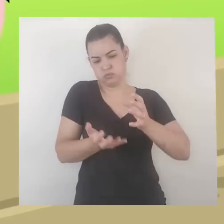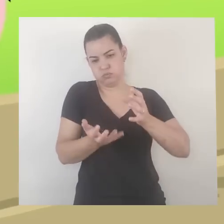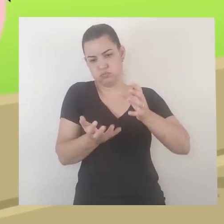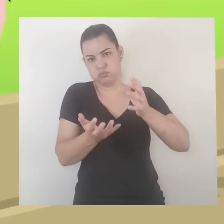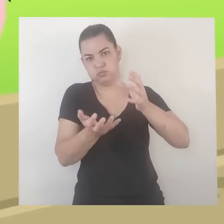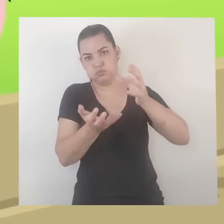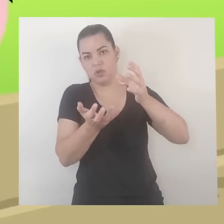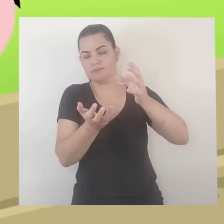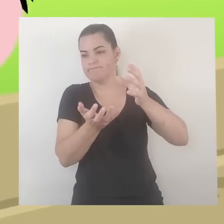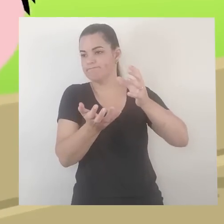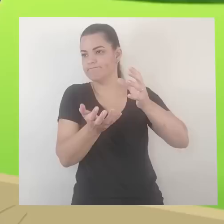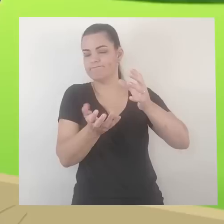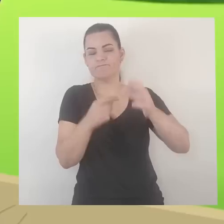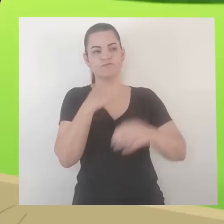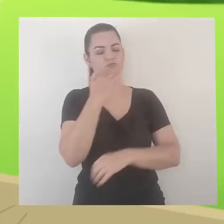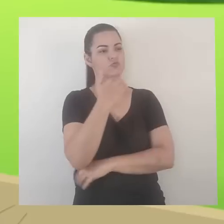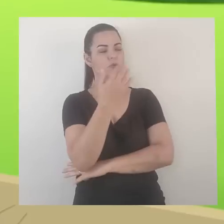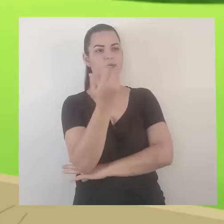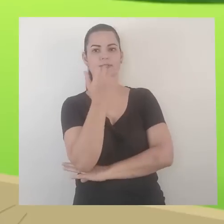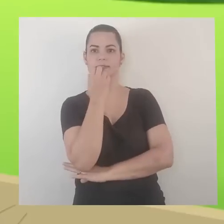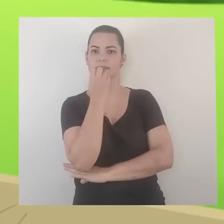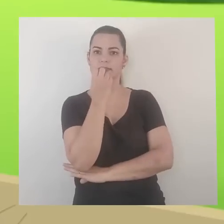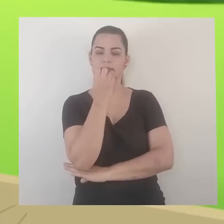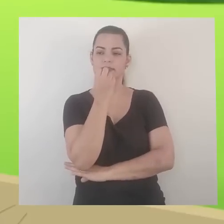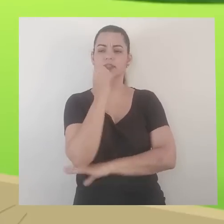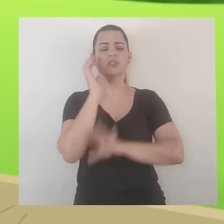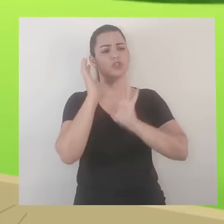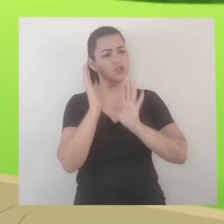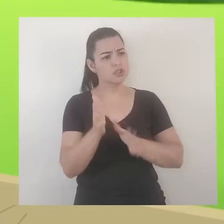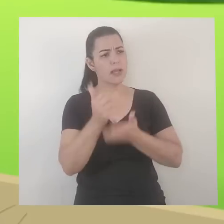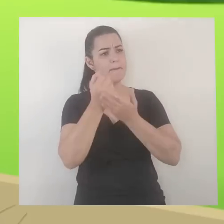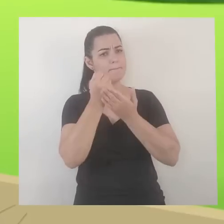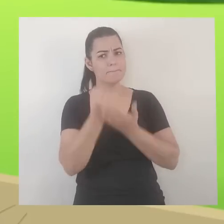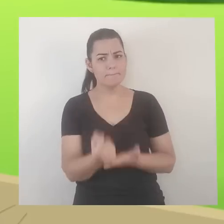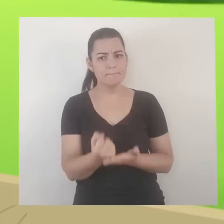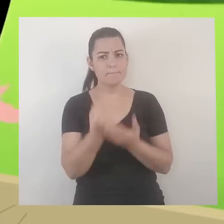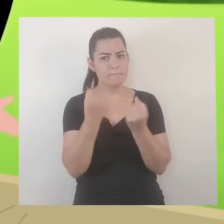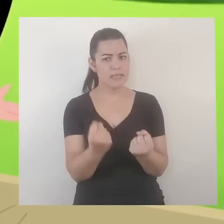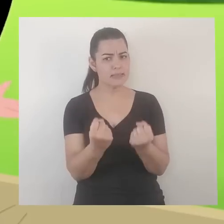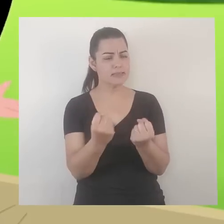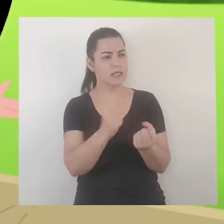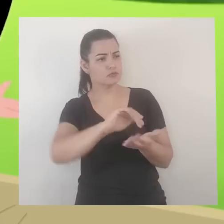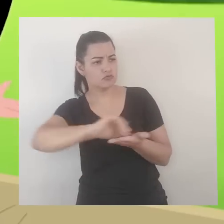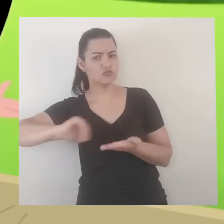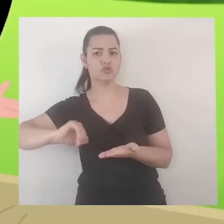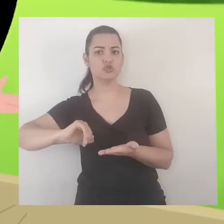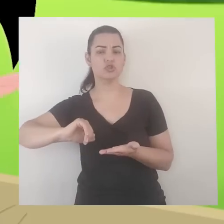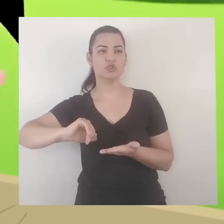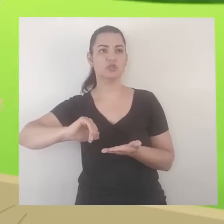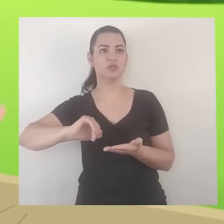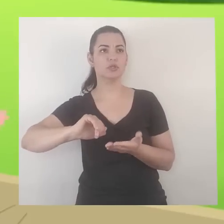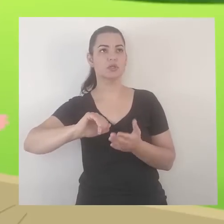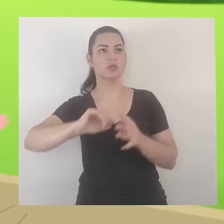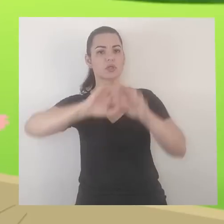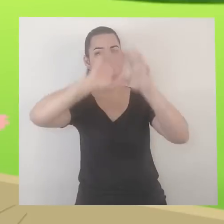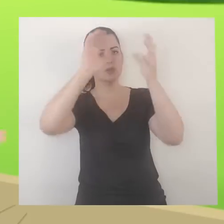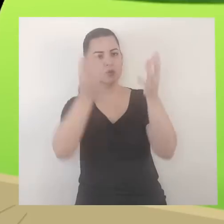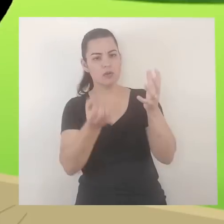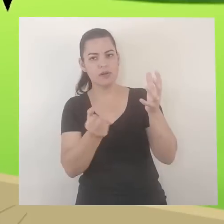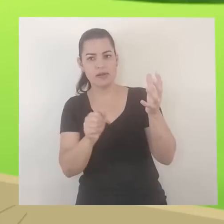Não tá funcionando. A gente tirou o peso extra, encheu o lenço de ar, fez vento.